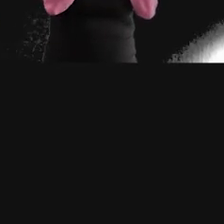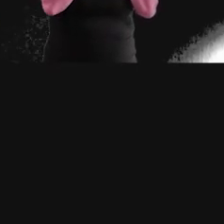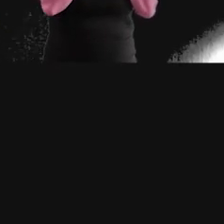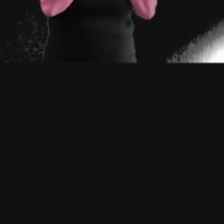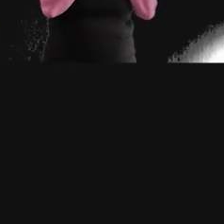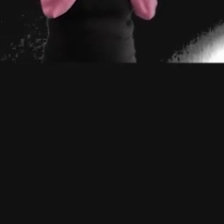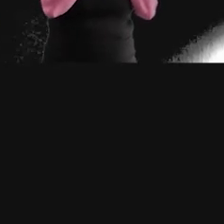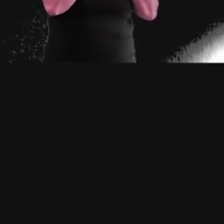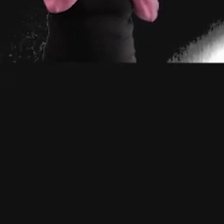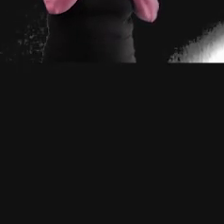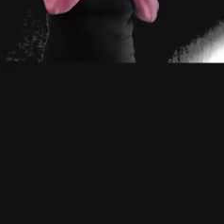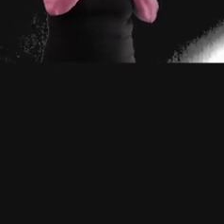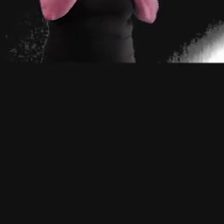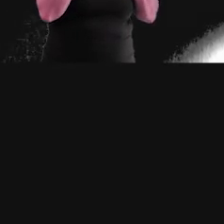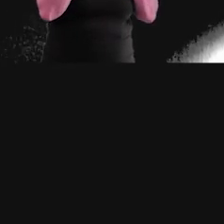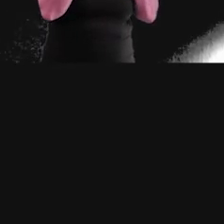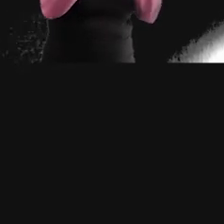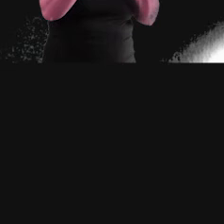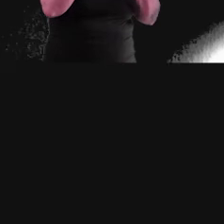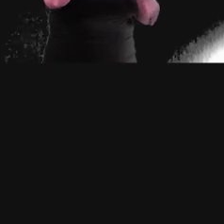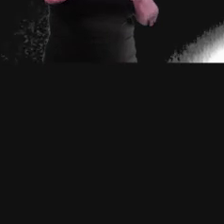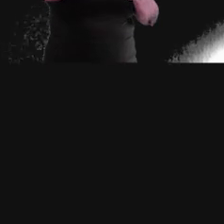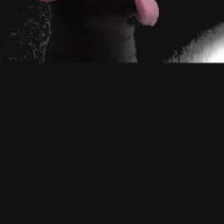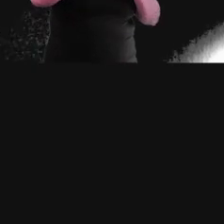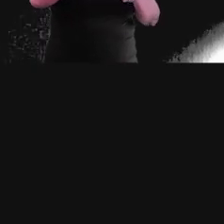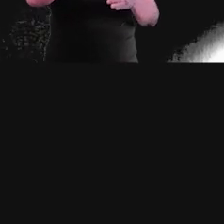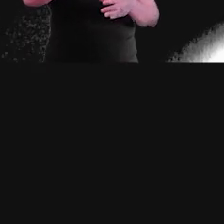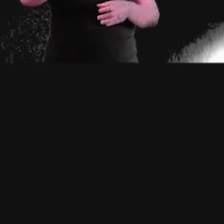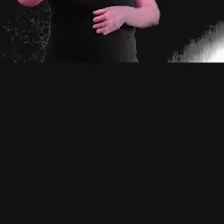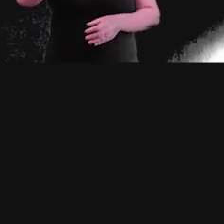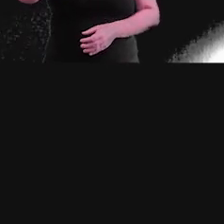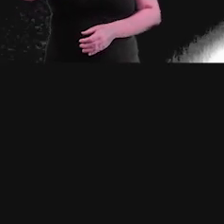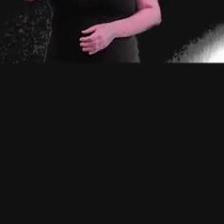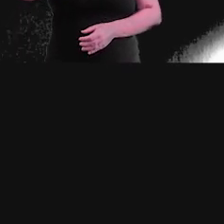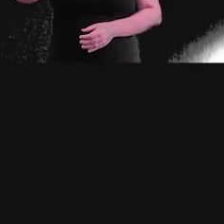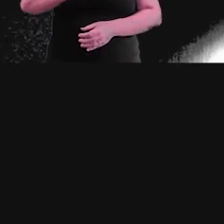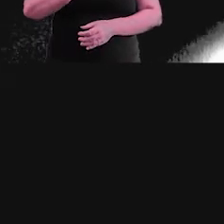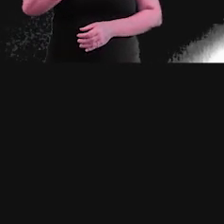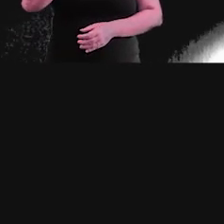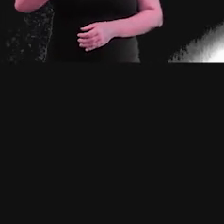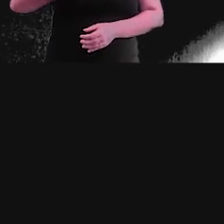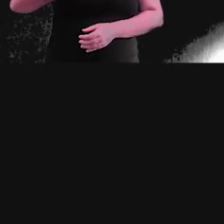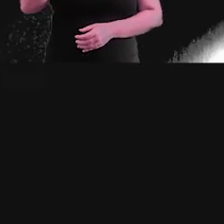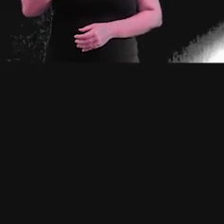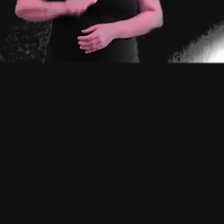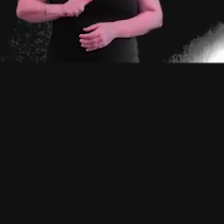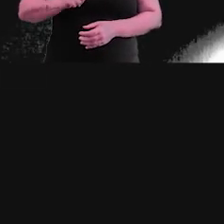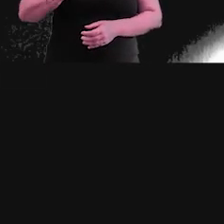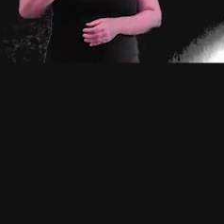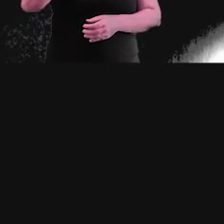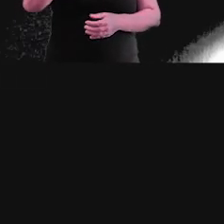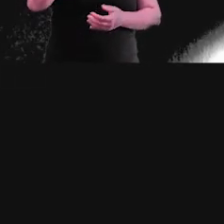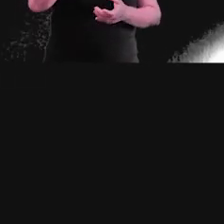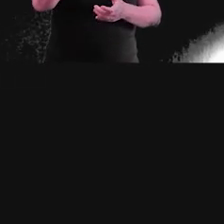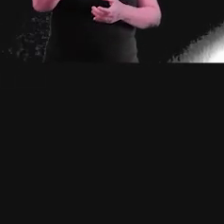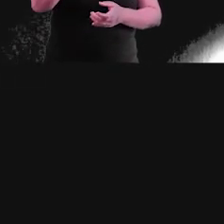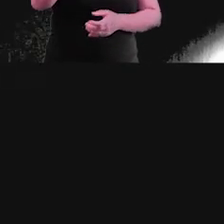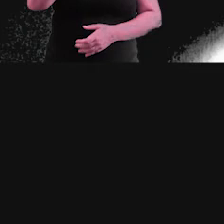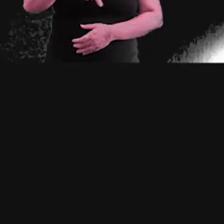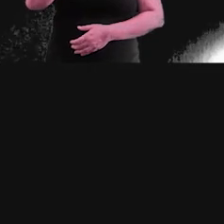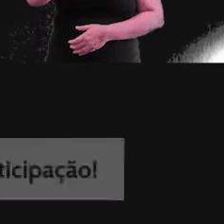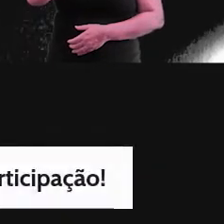que sempre norteia o Fala Ciência, se fez presente mais uma vez. Então, a palavra aqui é